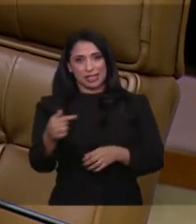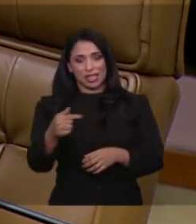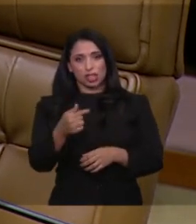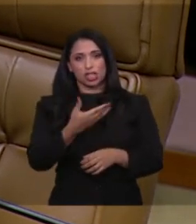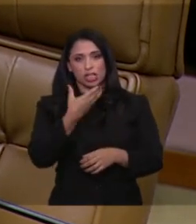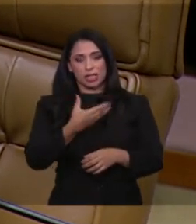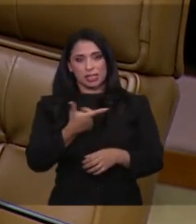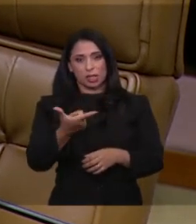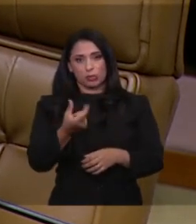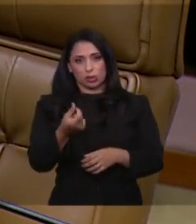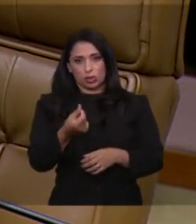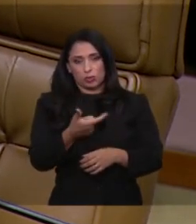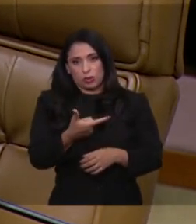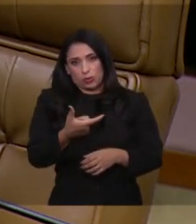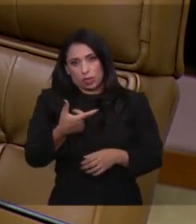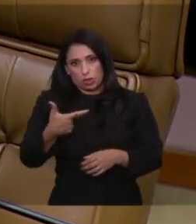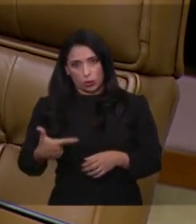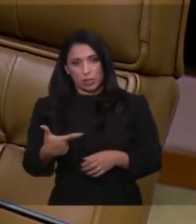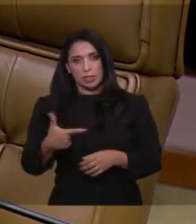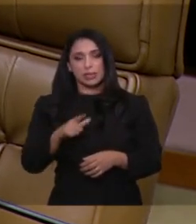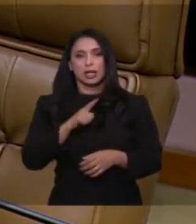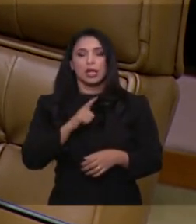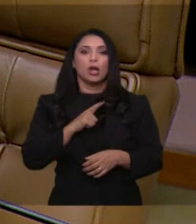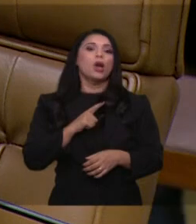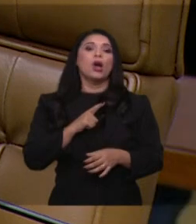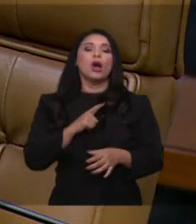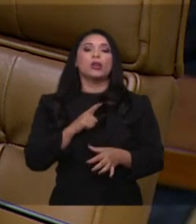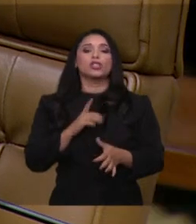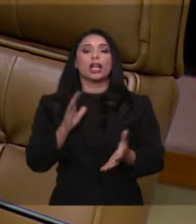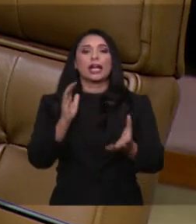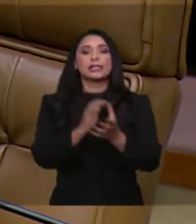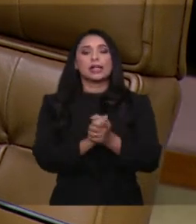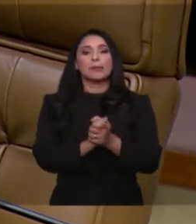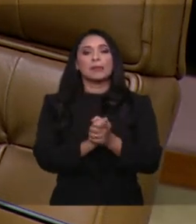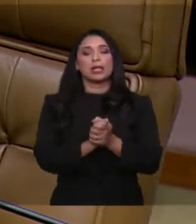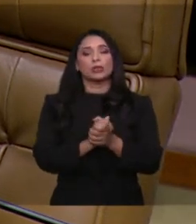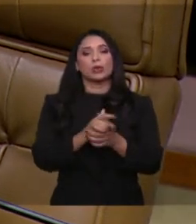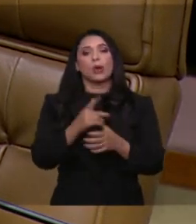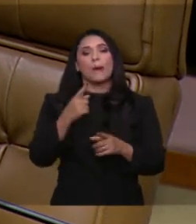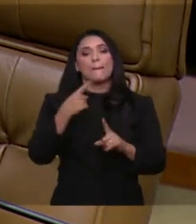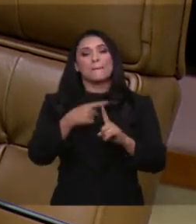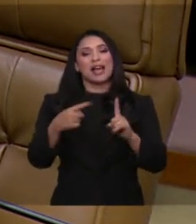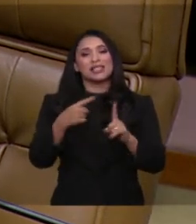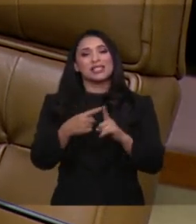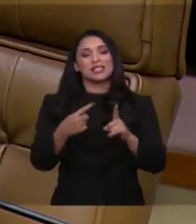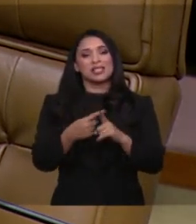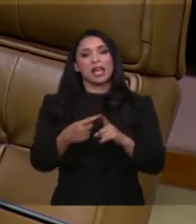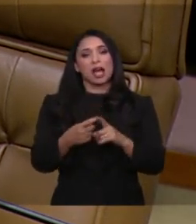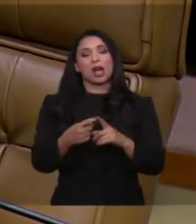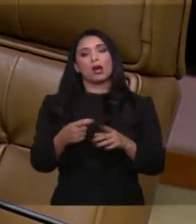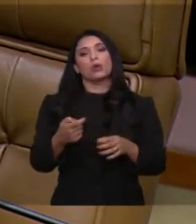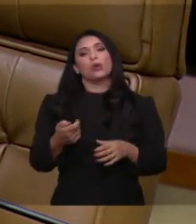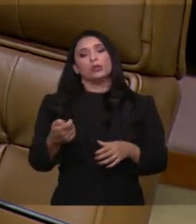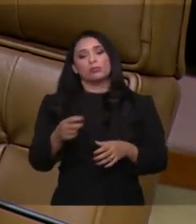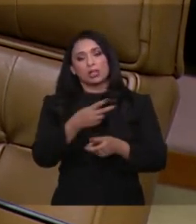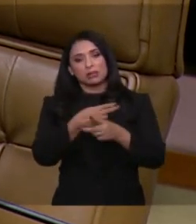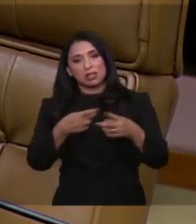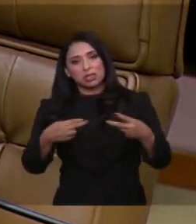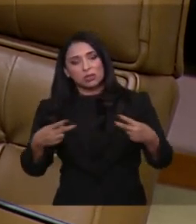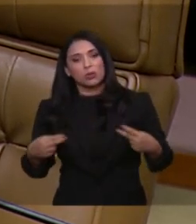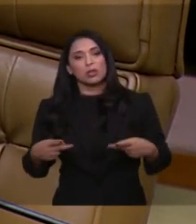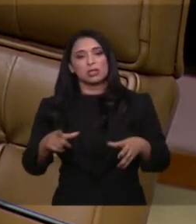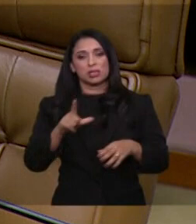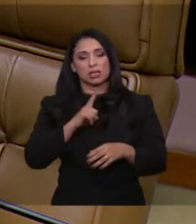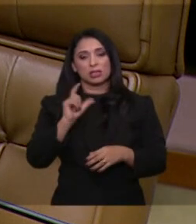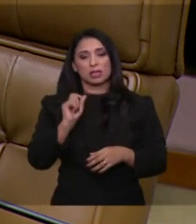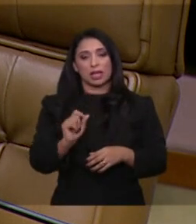2002, pelo regime de comunhão parcial de bens. Na data do ajuizamento, que foi abril de 2012, alega que já